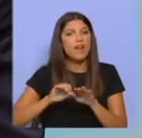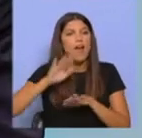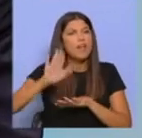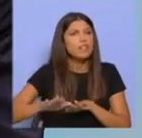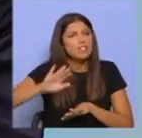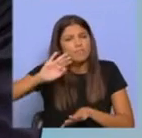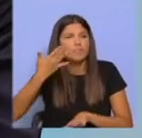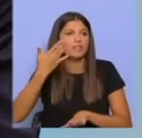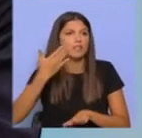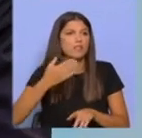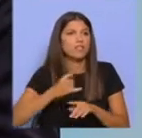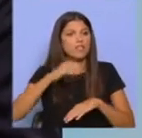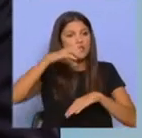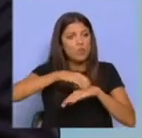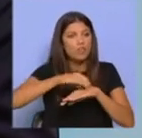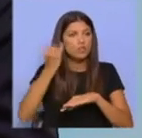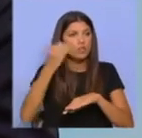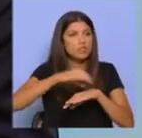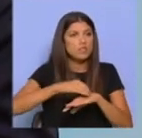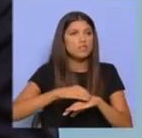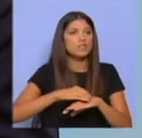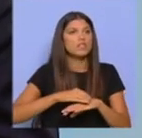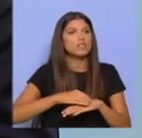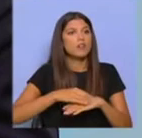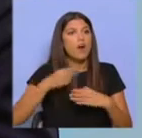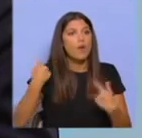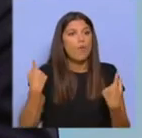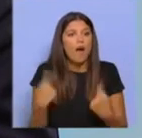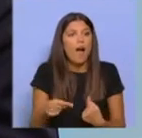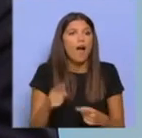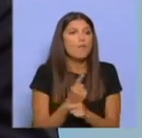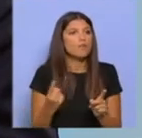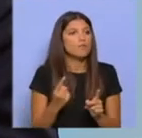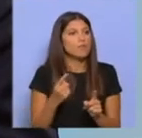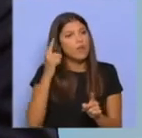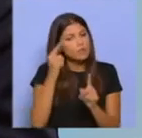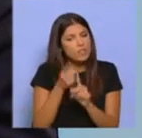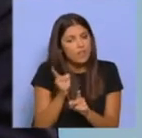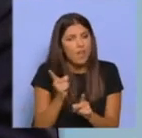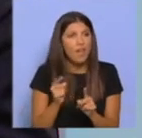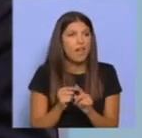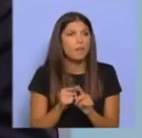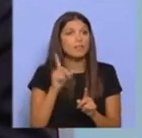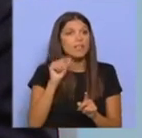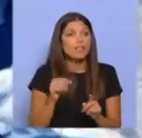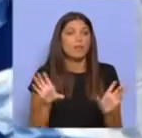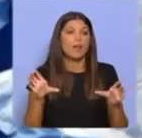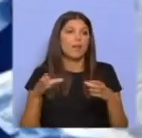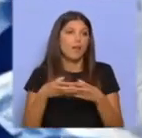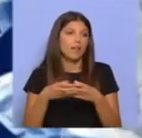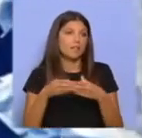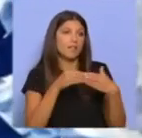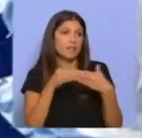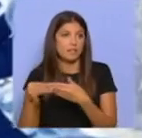servir, para construir pontes, para desenvolver uma ética de cuidado e uma liderança servidora. Daí essa Academia de Líderes também é preciso Exatamente. trabalhar